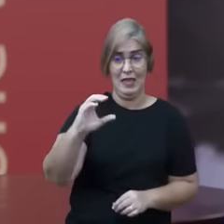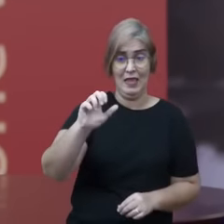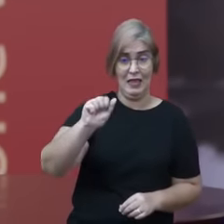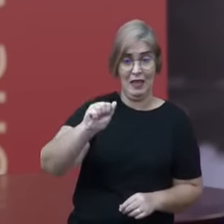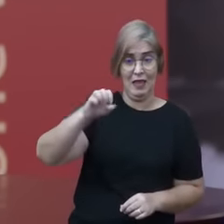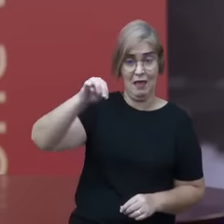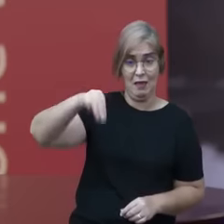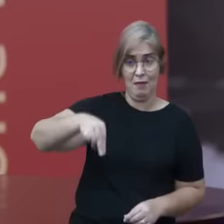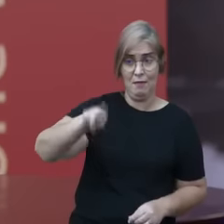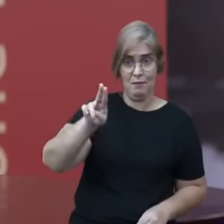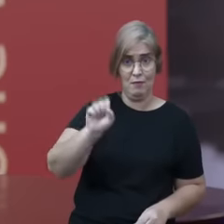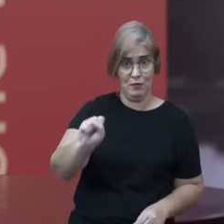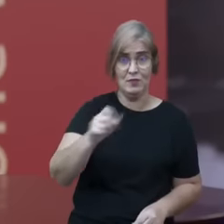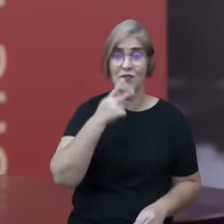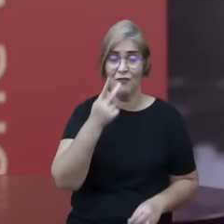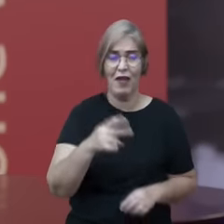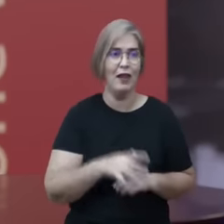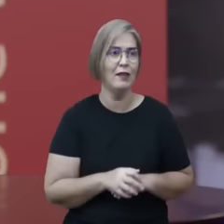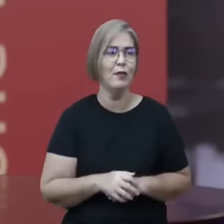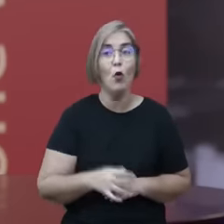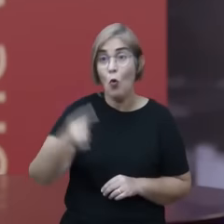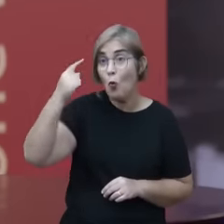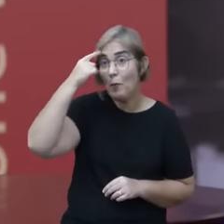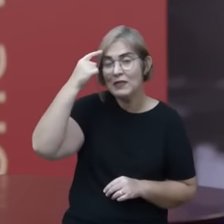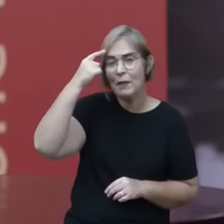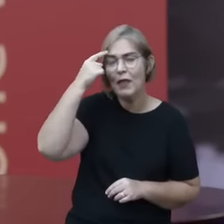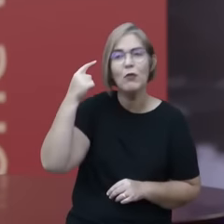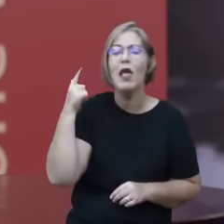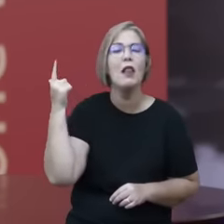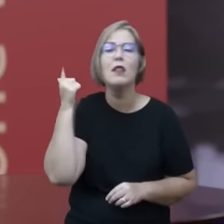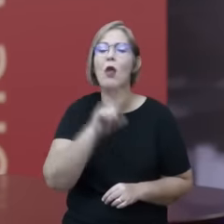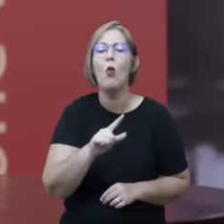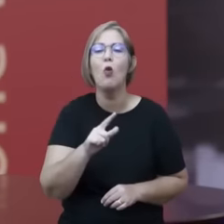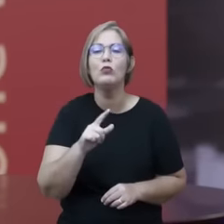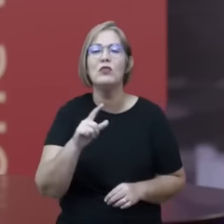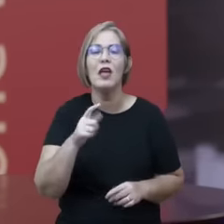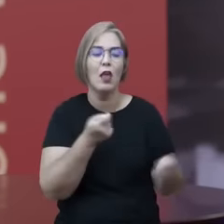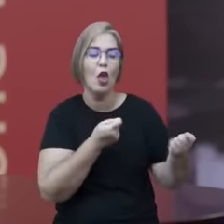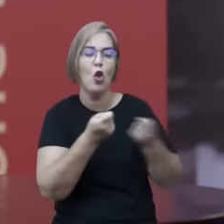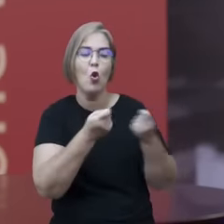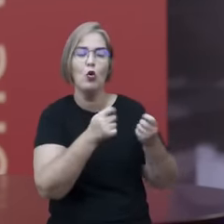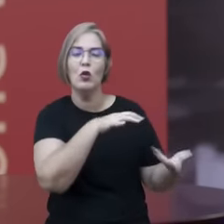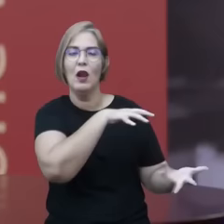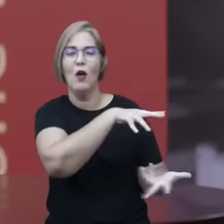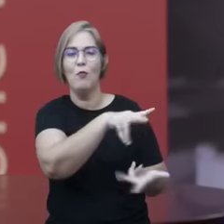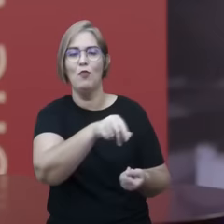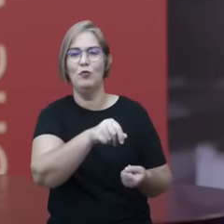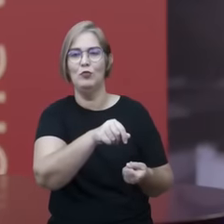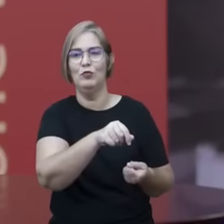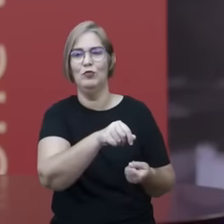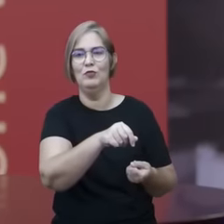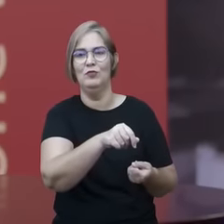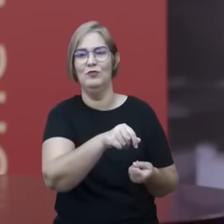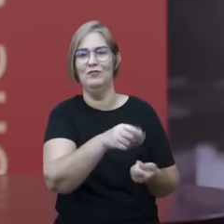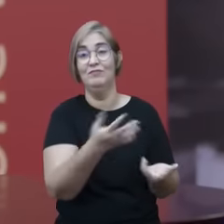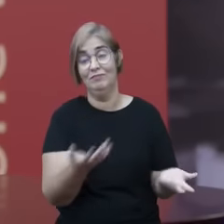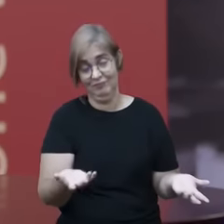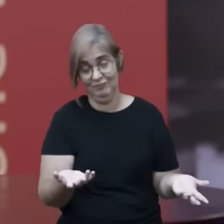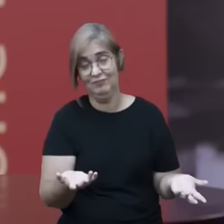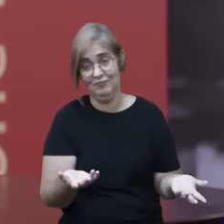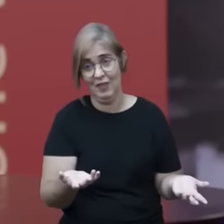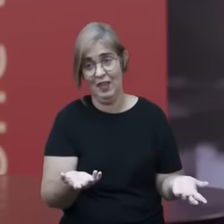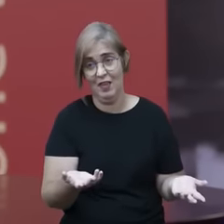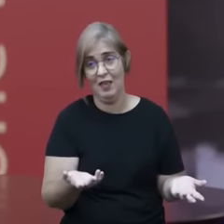ele não consegue esgotar o mundo nesta unidade. É necessário que isso se rompa. E o próprio Cami vai dizer, né, os